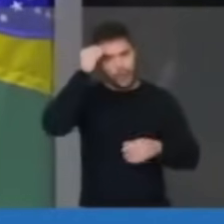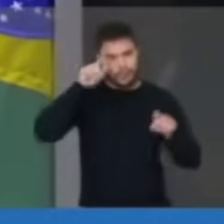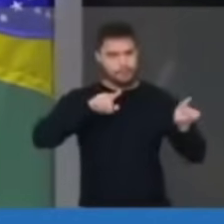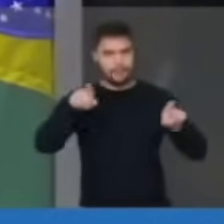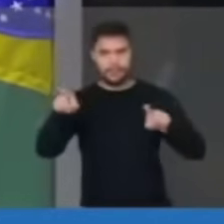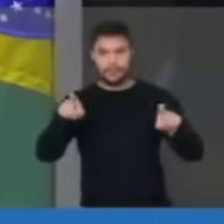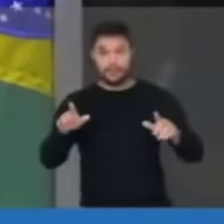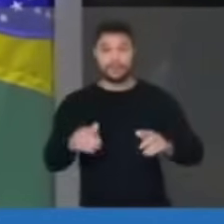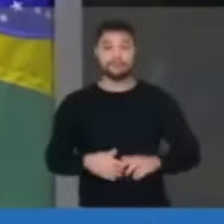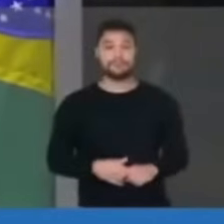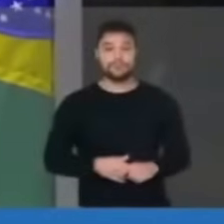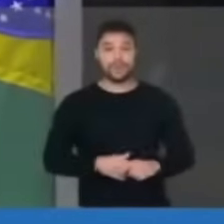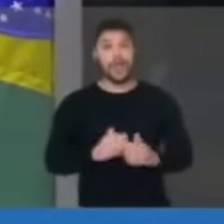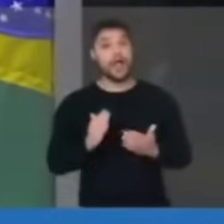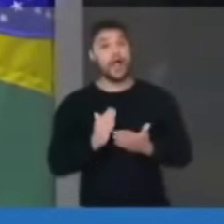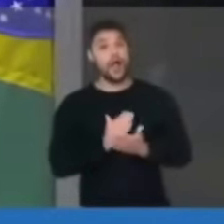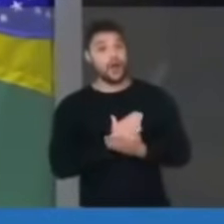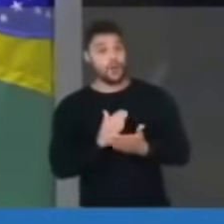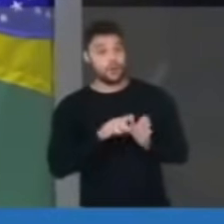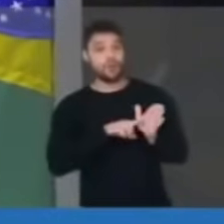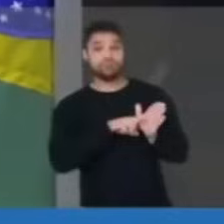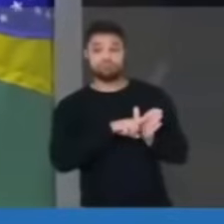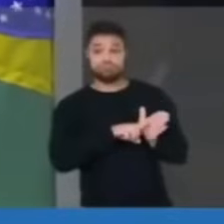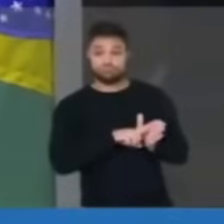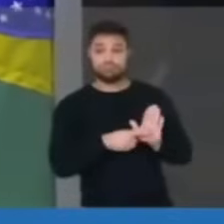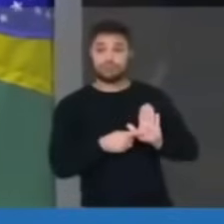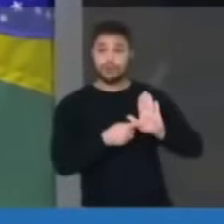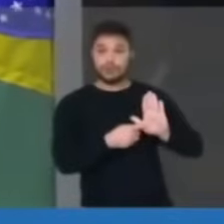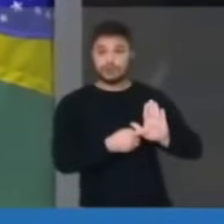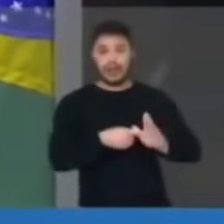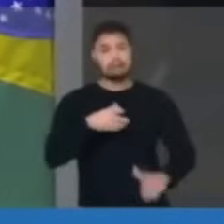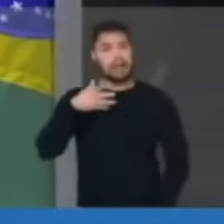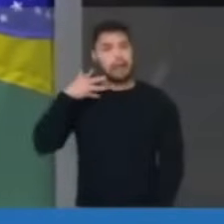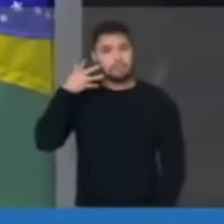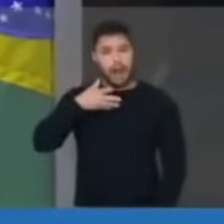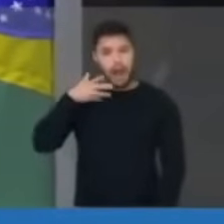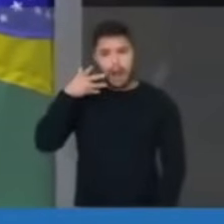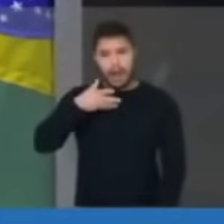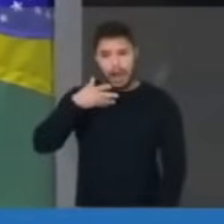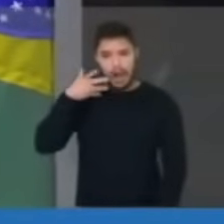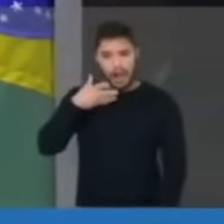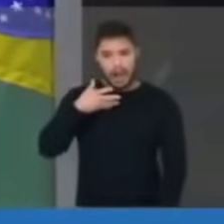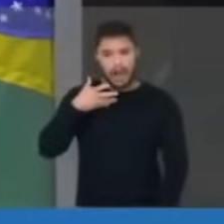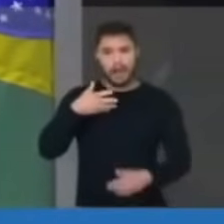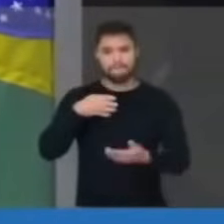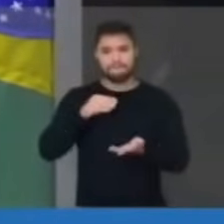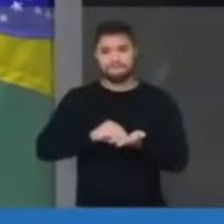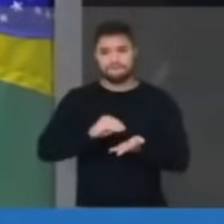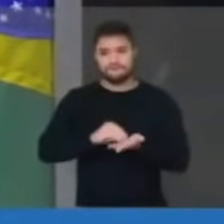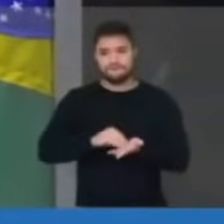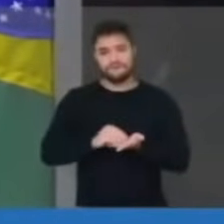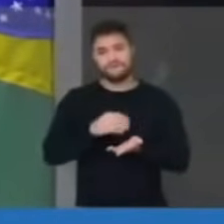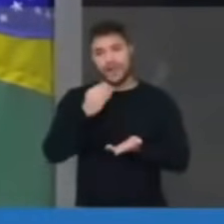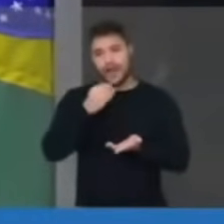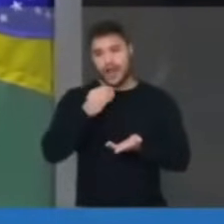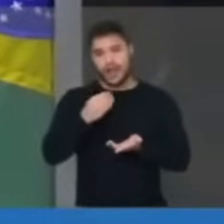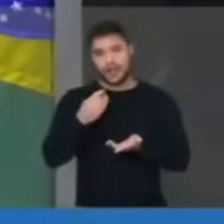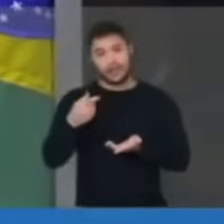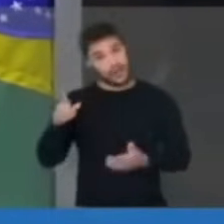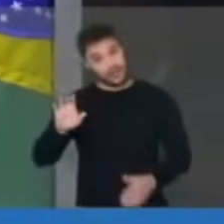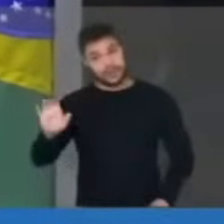aqui trazer alguns dados para não ficar só na narrativa vazia que emerge da tribuna da esquerda ali do